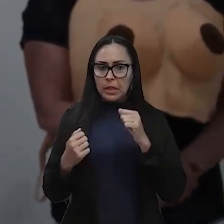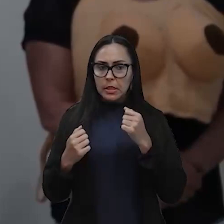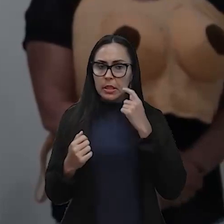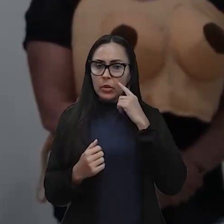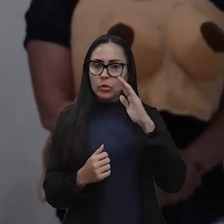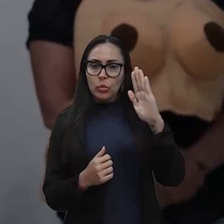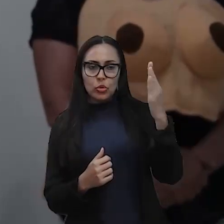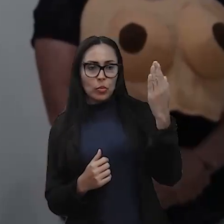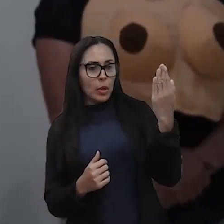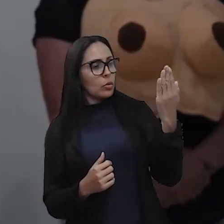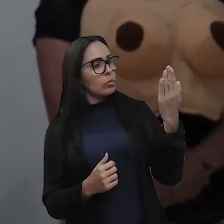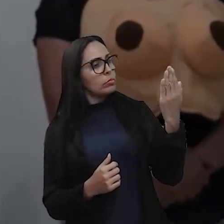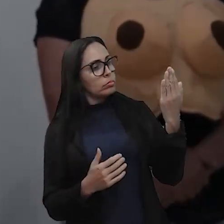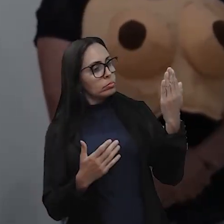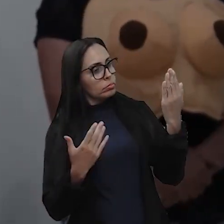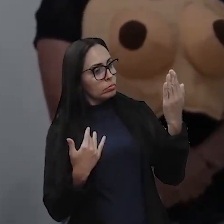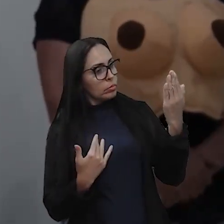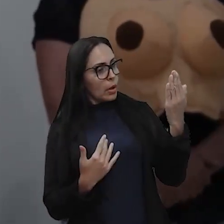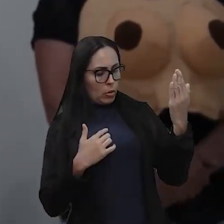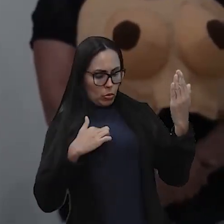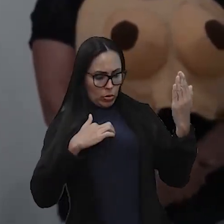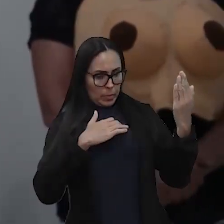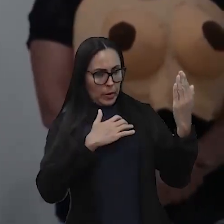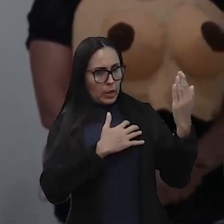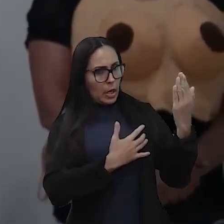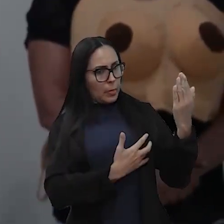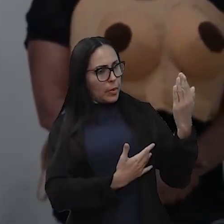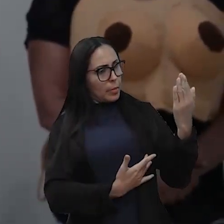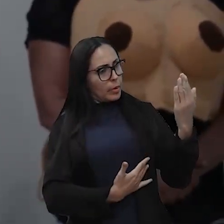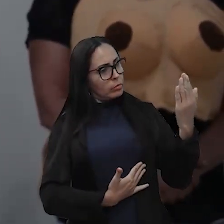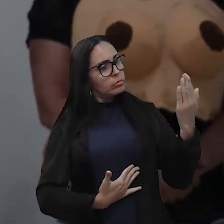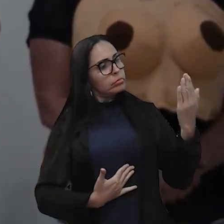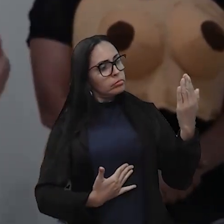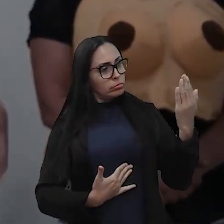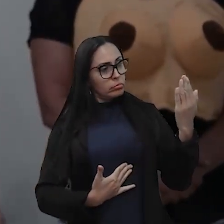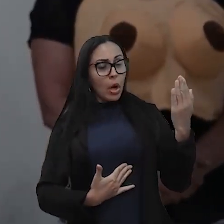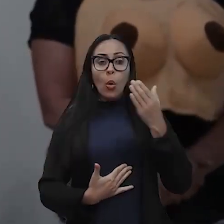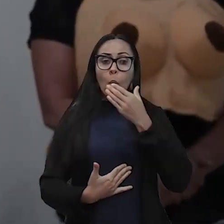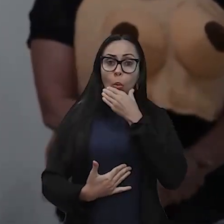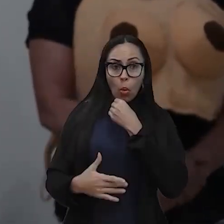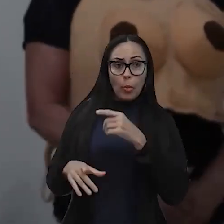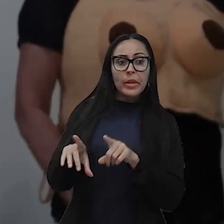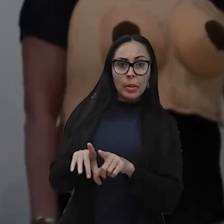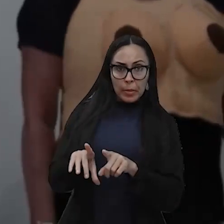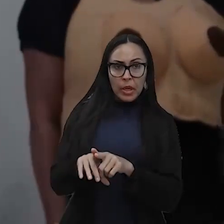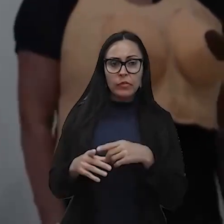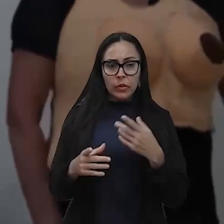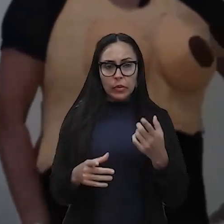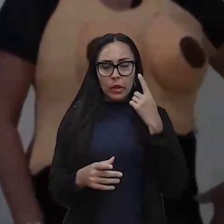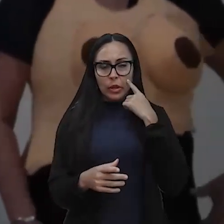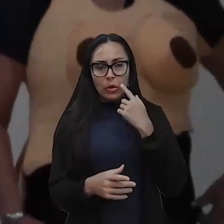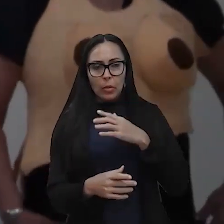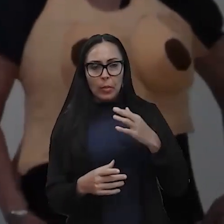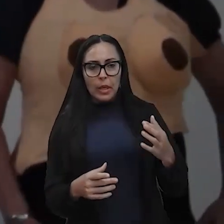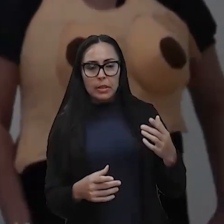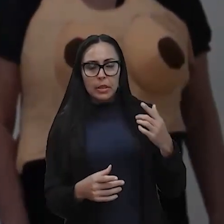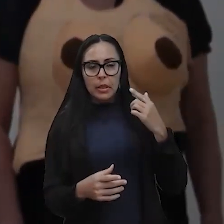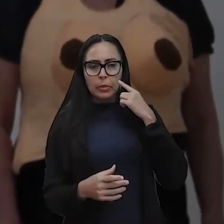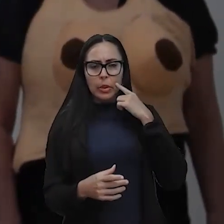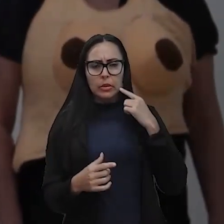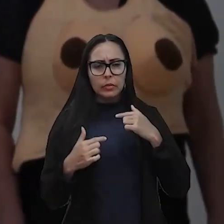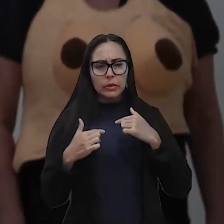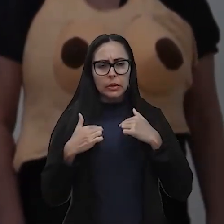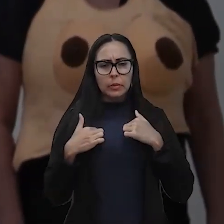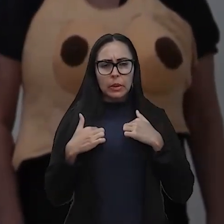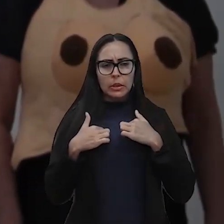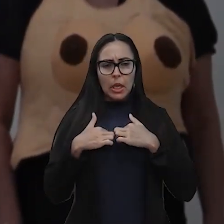que avaliar a mama, os homens também, tá? Avalia a mama, se olha no espelho com o bracinho para baixo, para estar olhando a